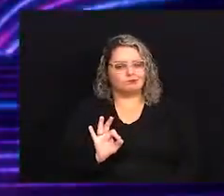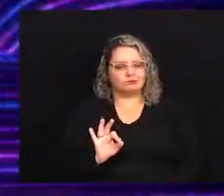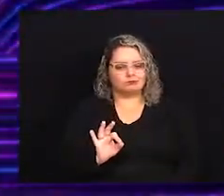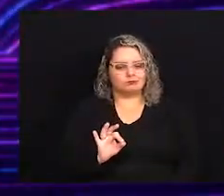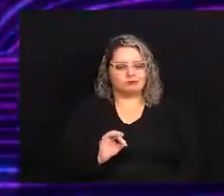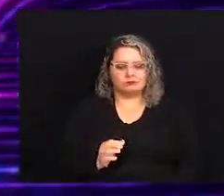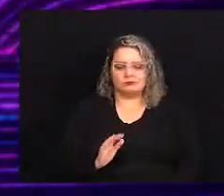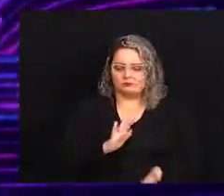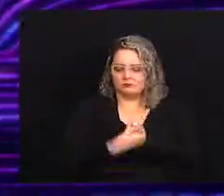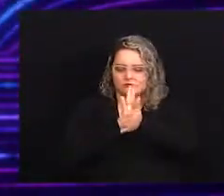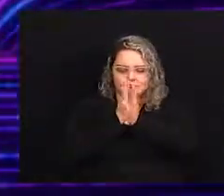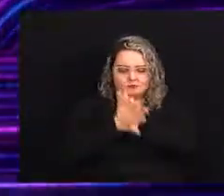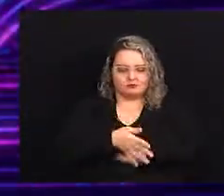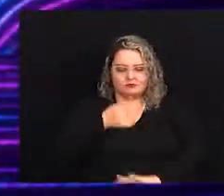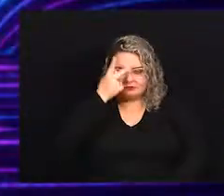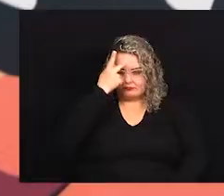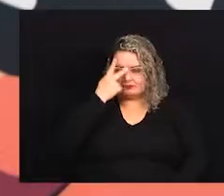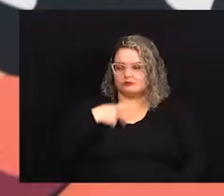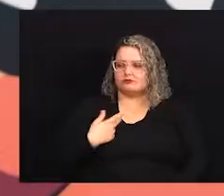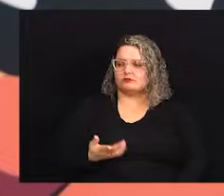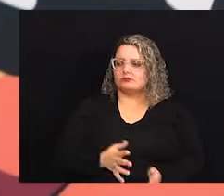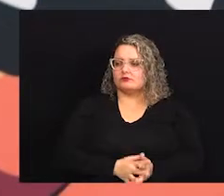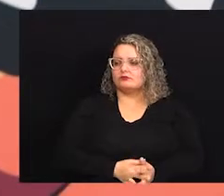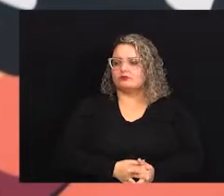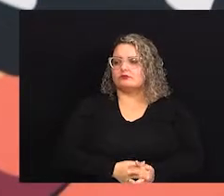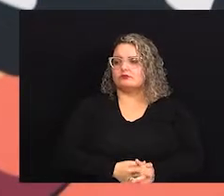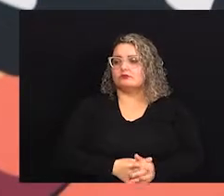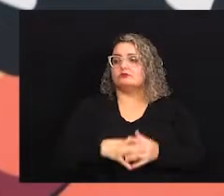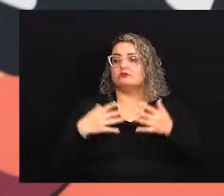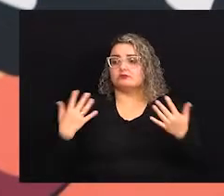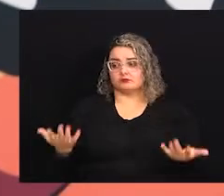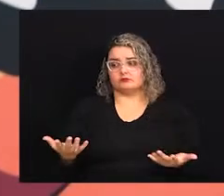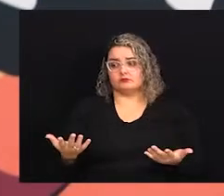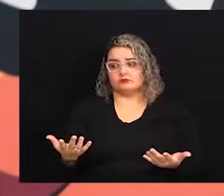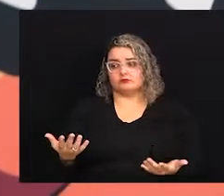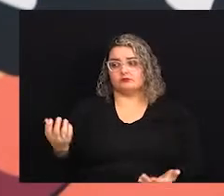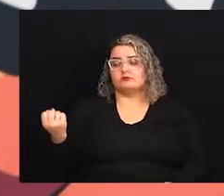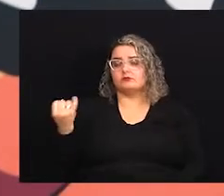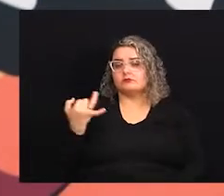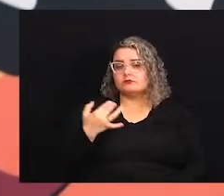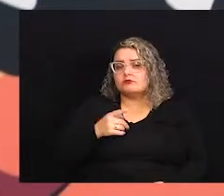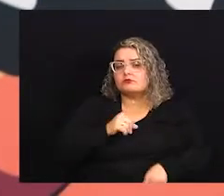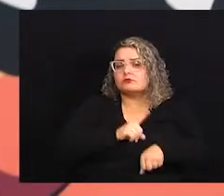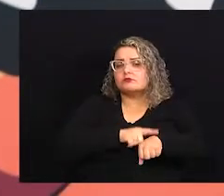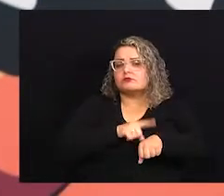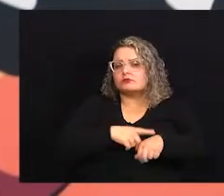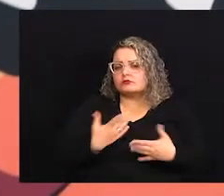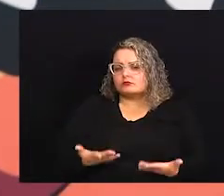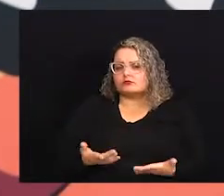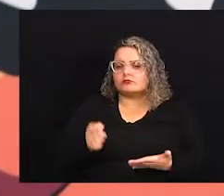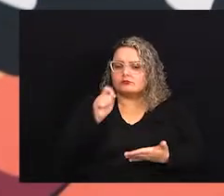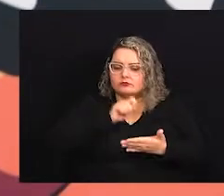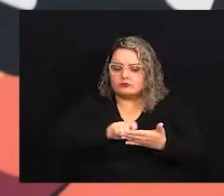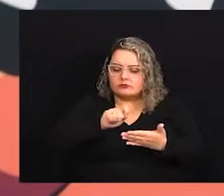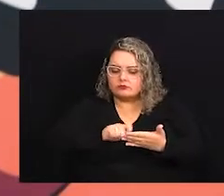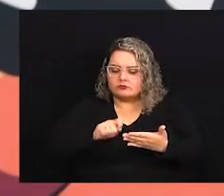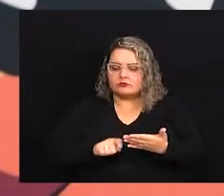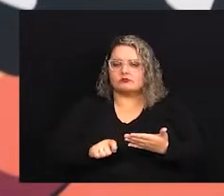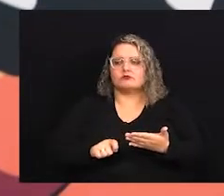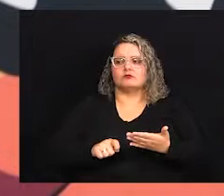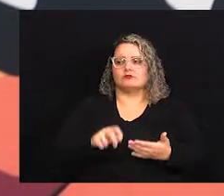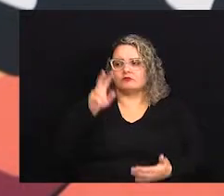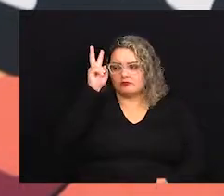você vai só se autodestruir. E aí, você levou quanto tempo para poder escrever